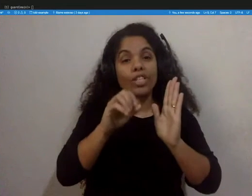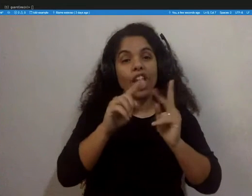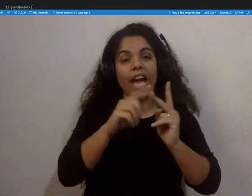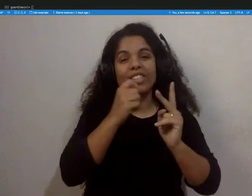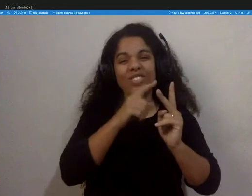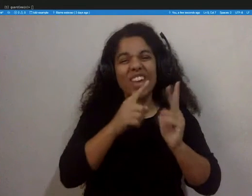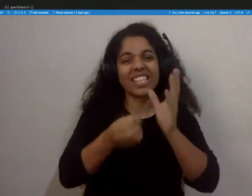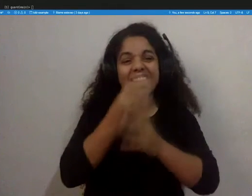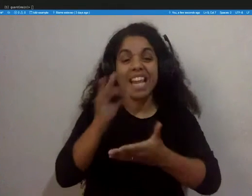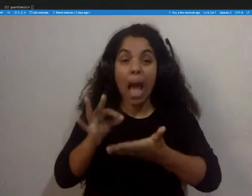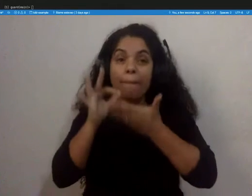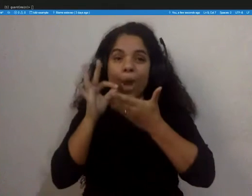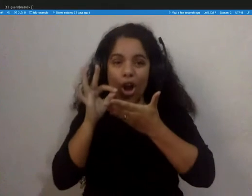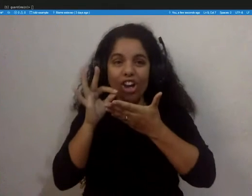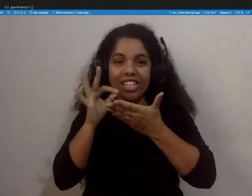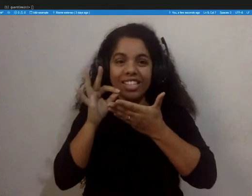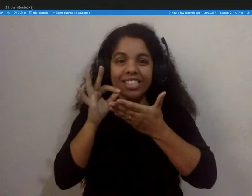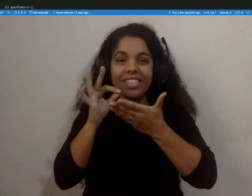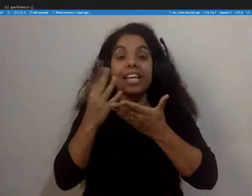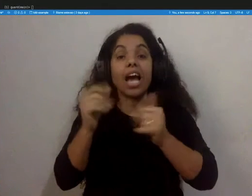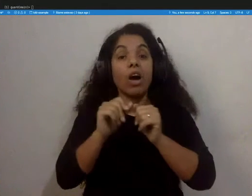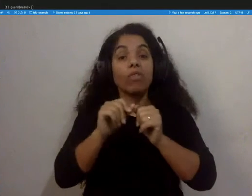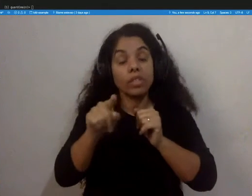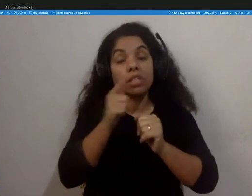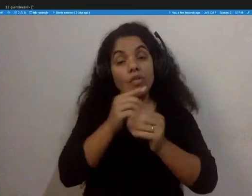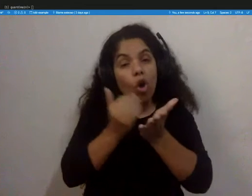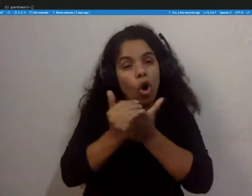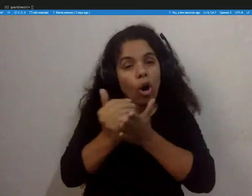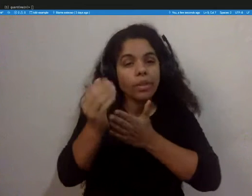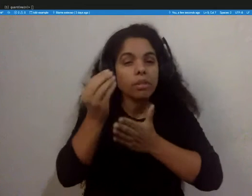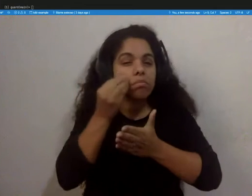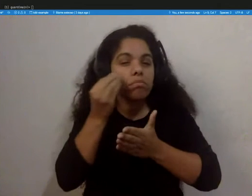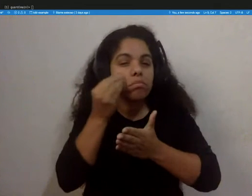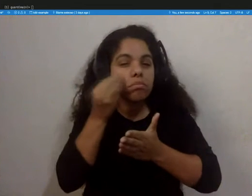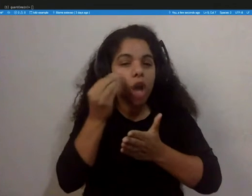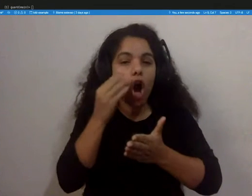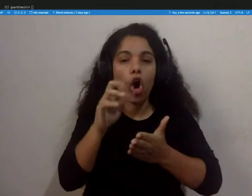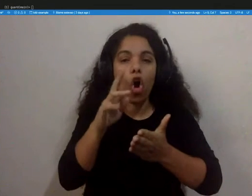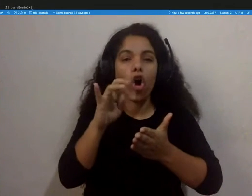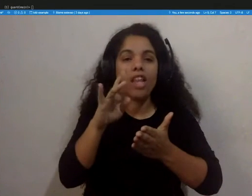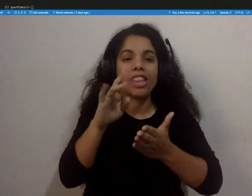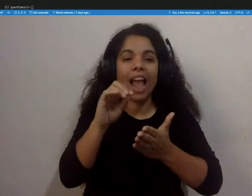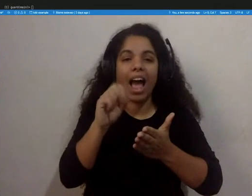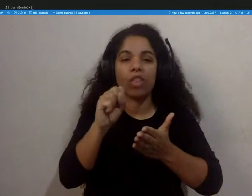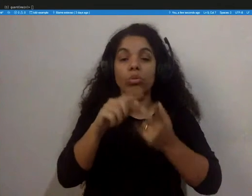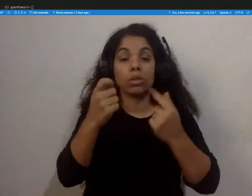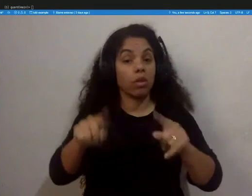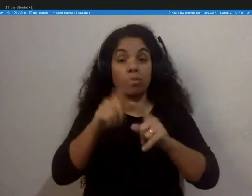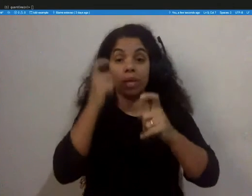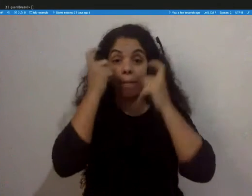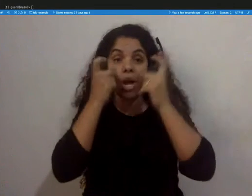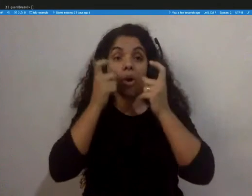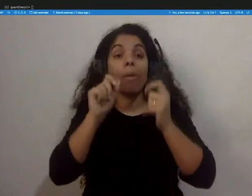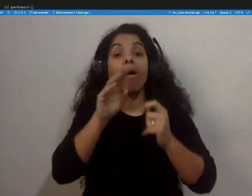criar mocks, que ao fazer isso, eu vou começar a testar os contratos e eu não vou precisar me preocupar com